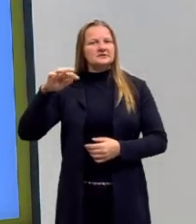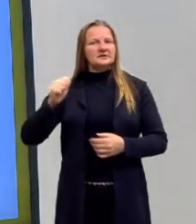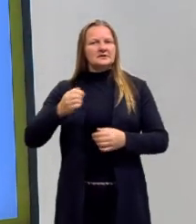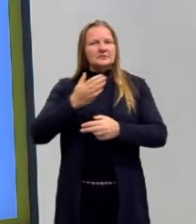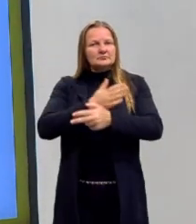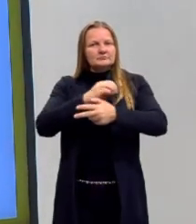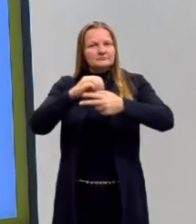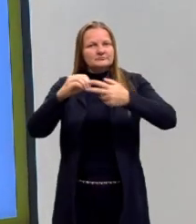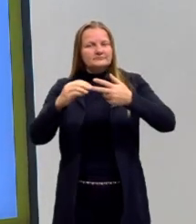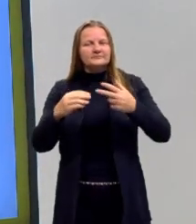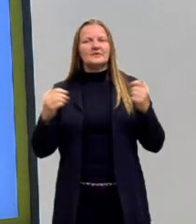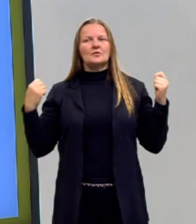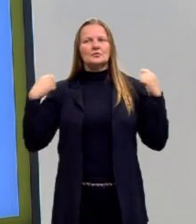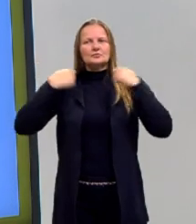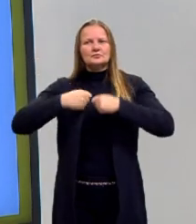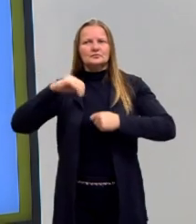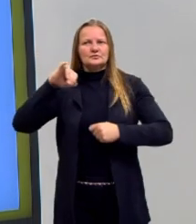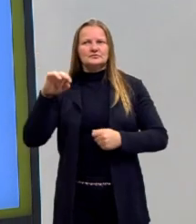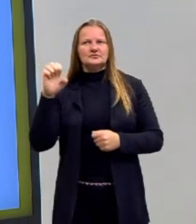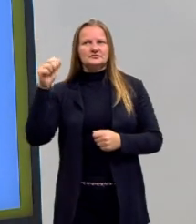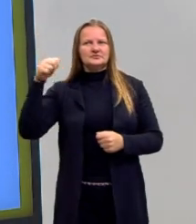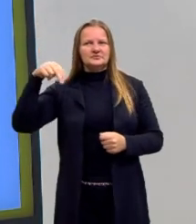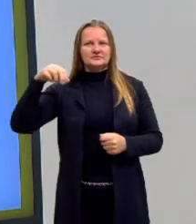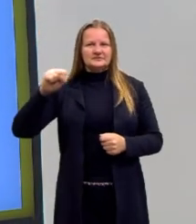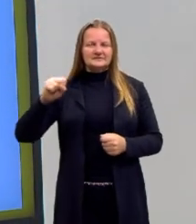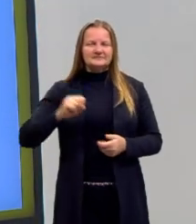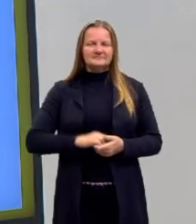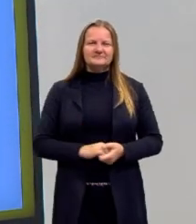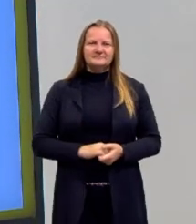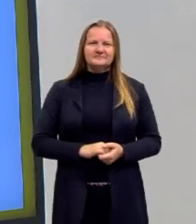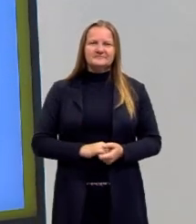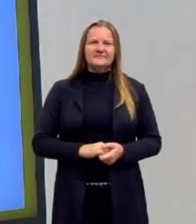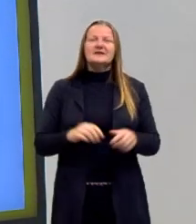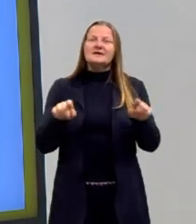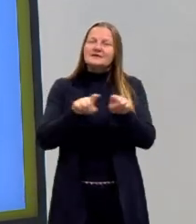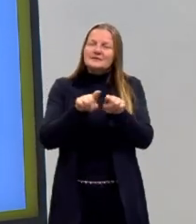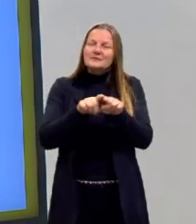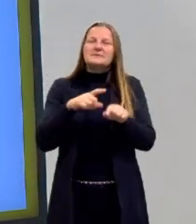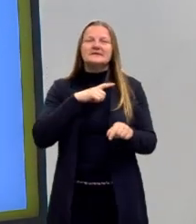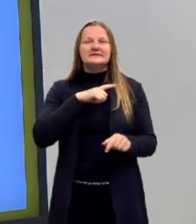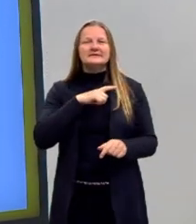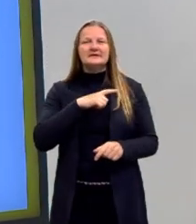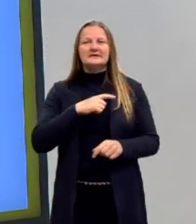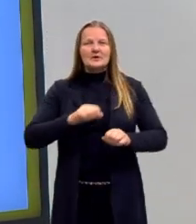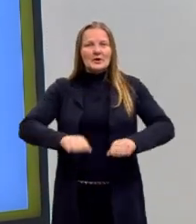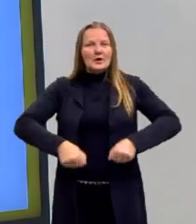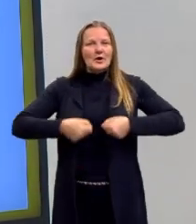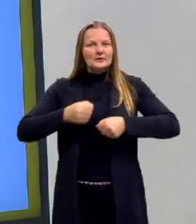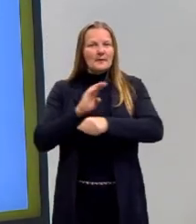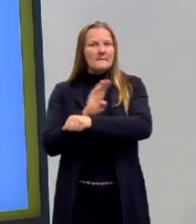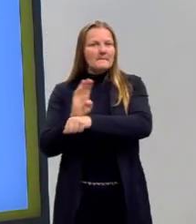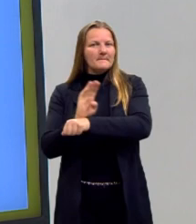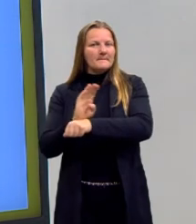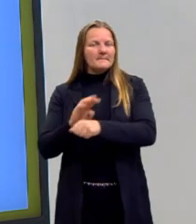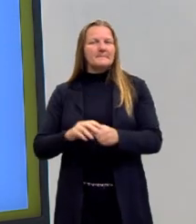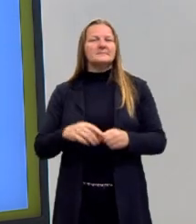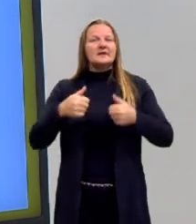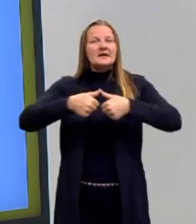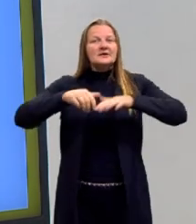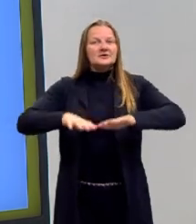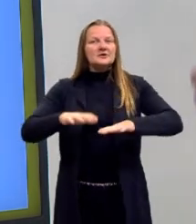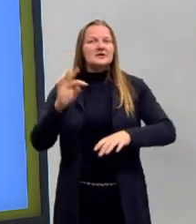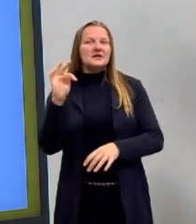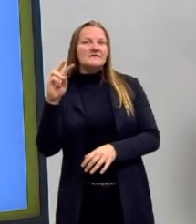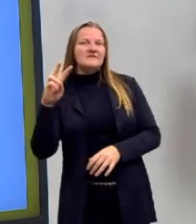usa uma camisa jeans sobre a camiseta também tenho os uma calça bege estou aqui nos